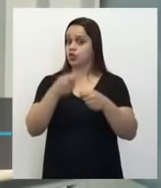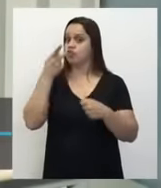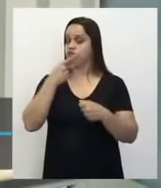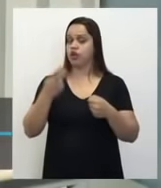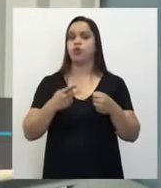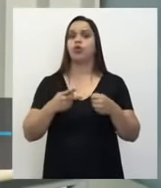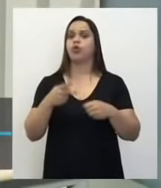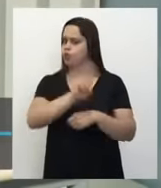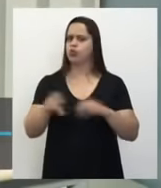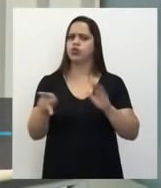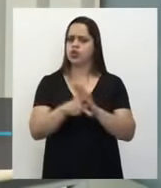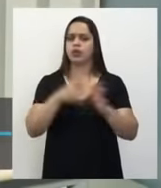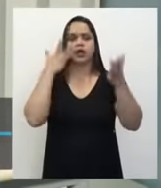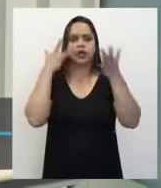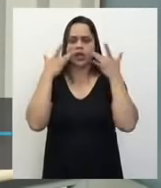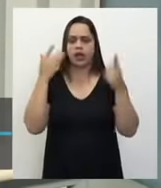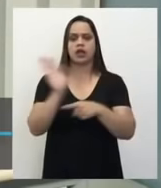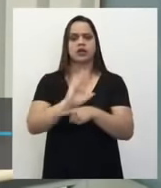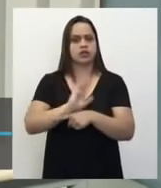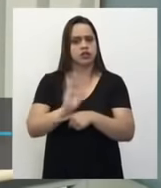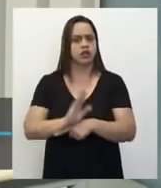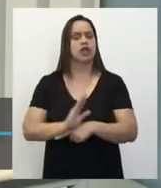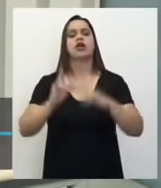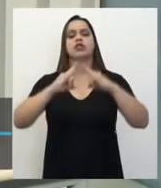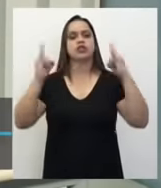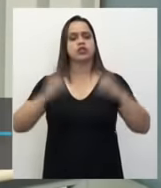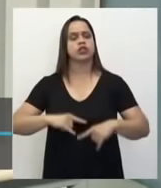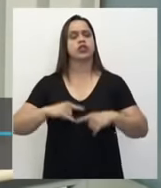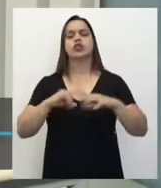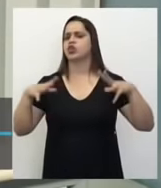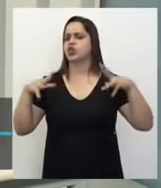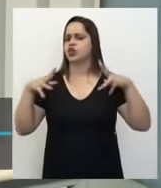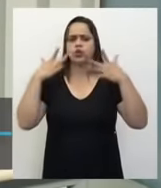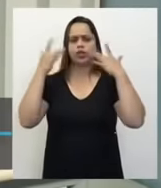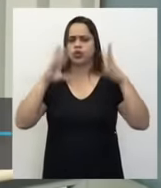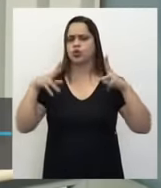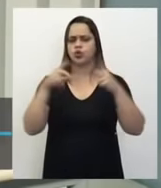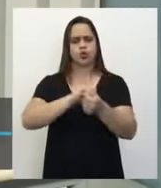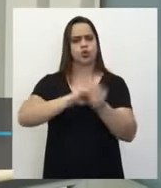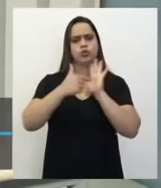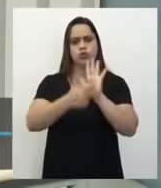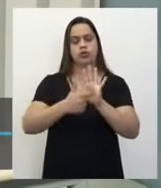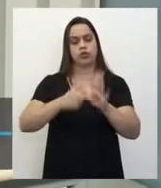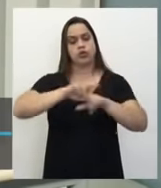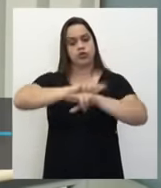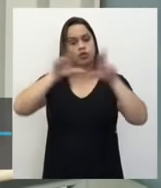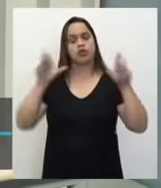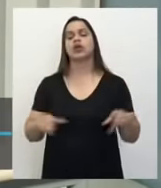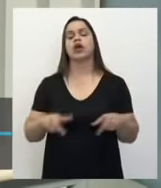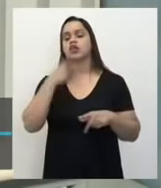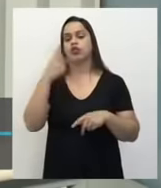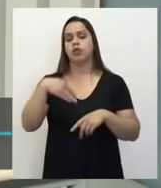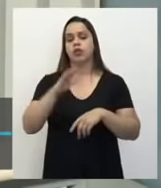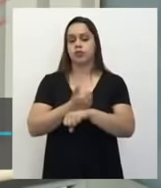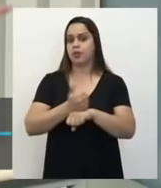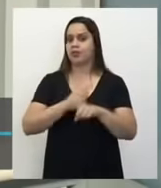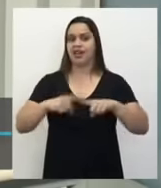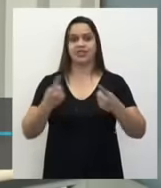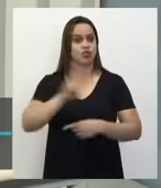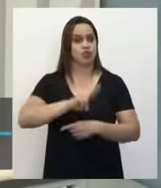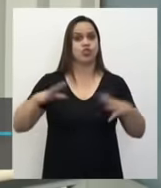cinema e espetáculos diversos, tá? Então, a gente não foi falando só da profissão, mas tem que lembrar que ela serve